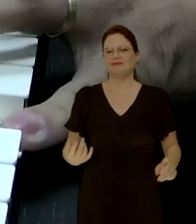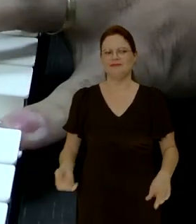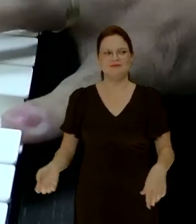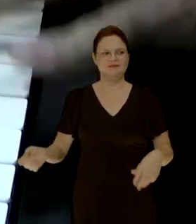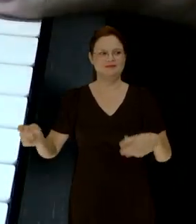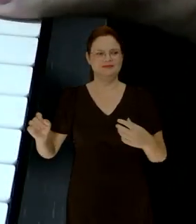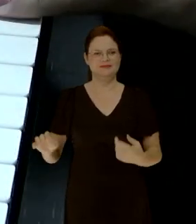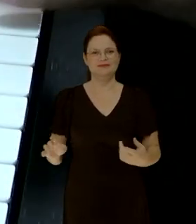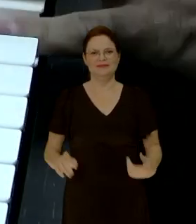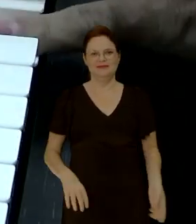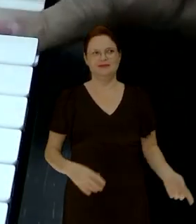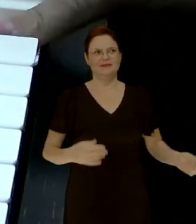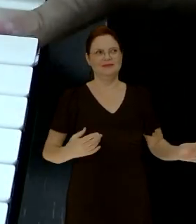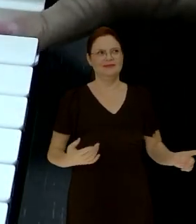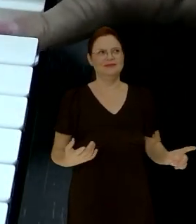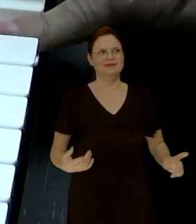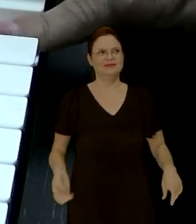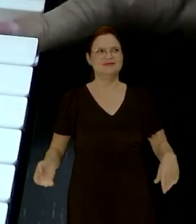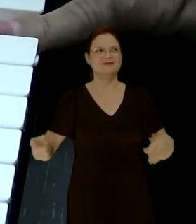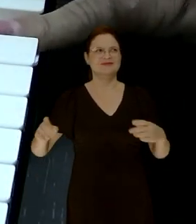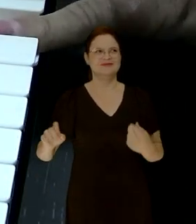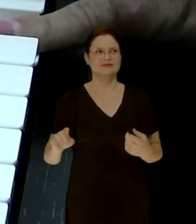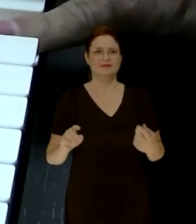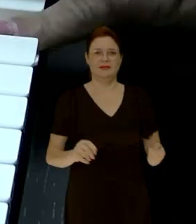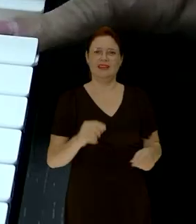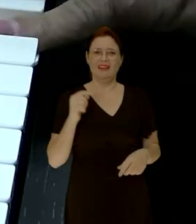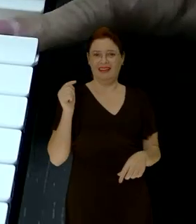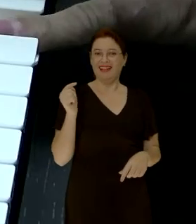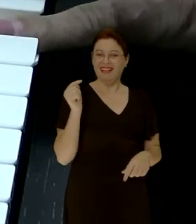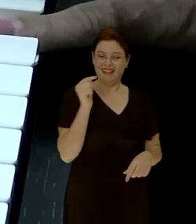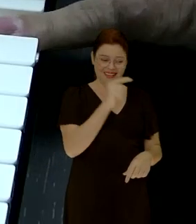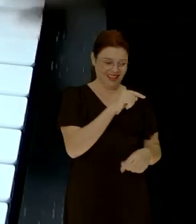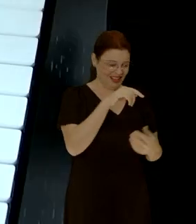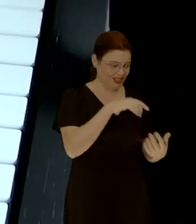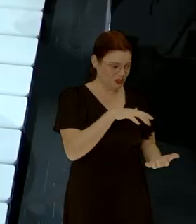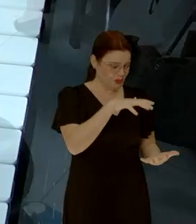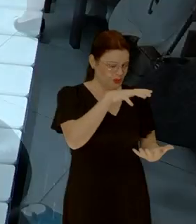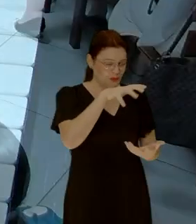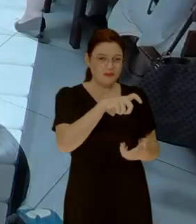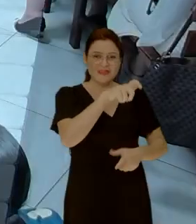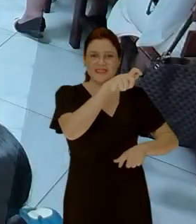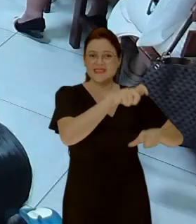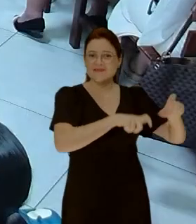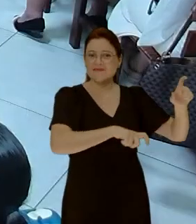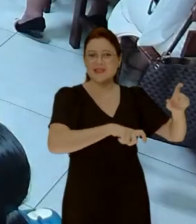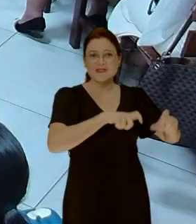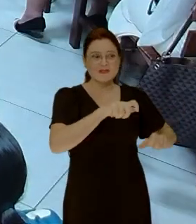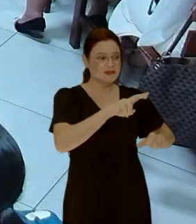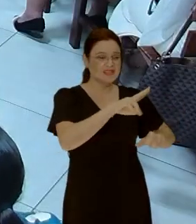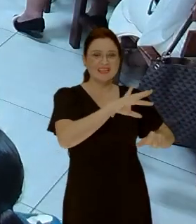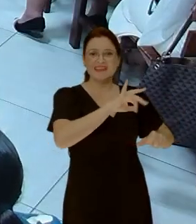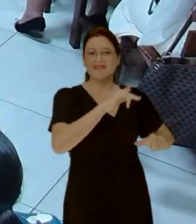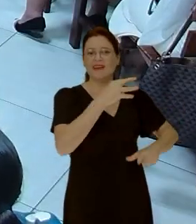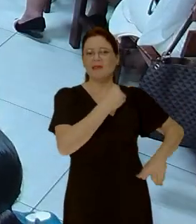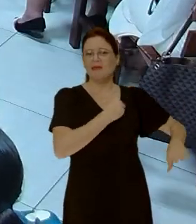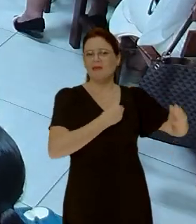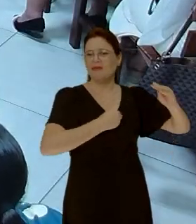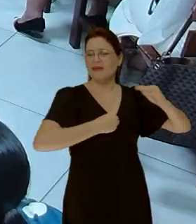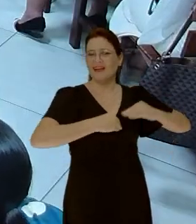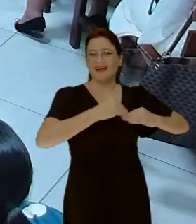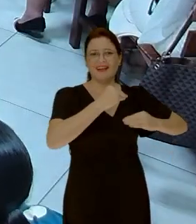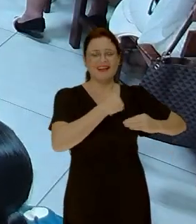As professoras. Muitos são os que vão expirando,